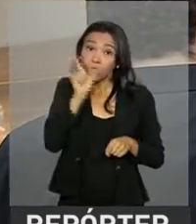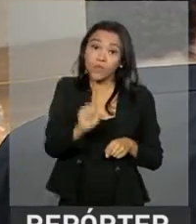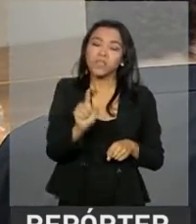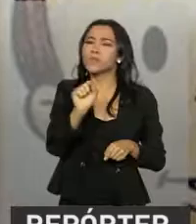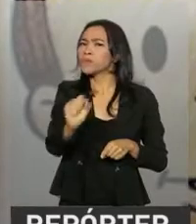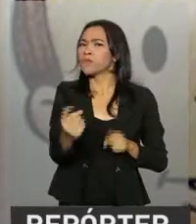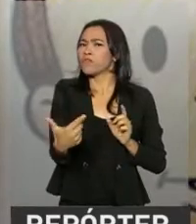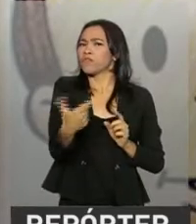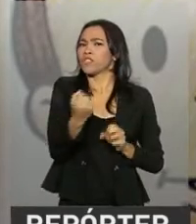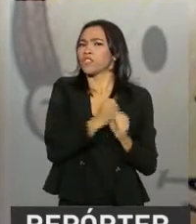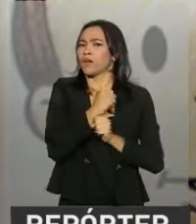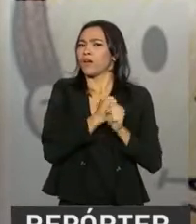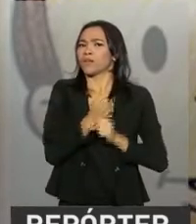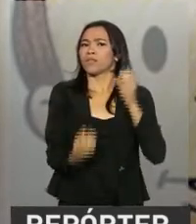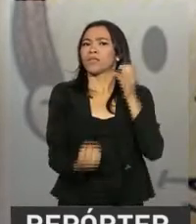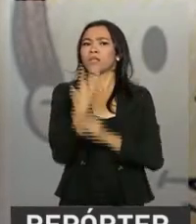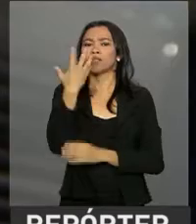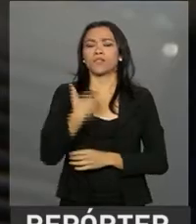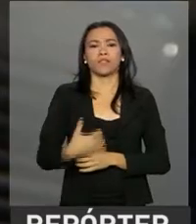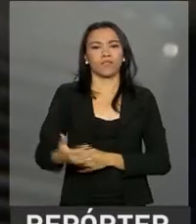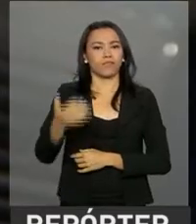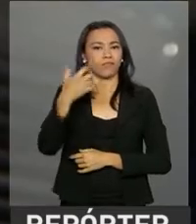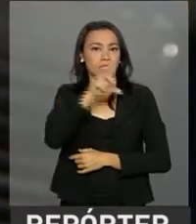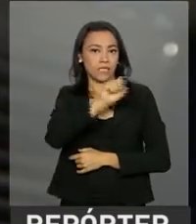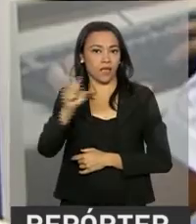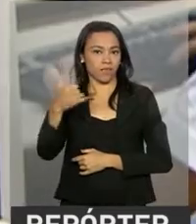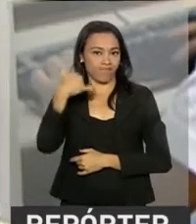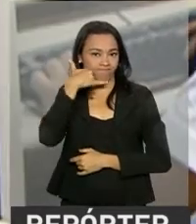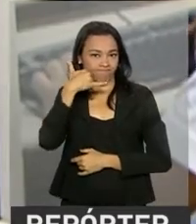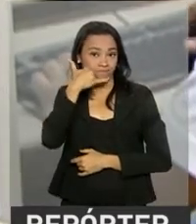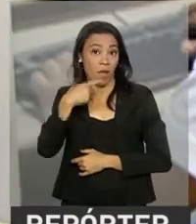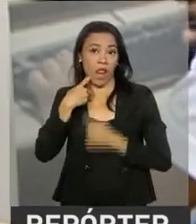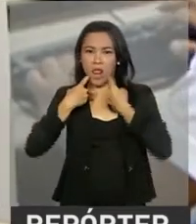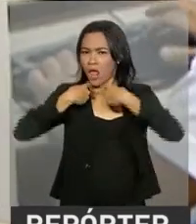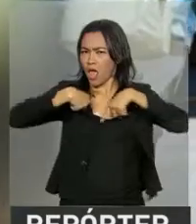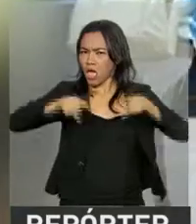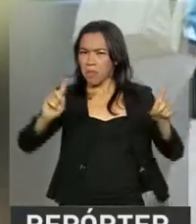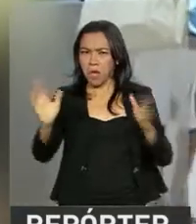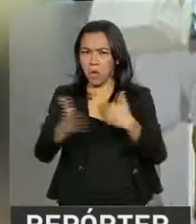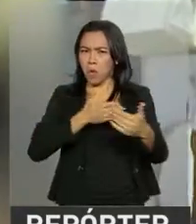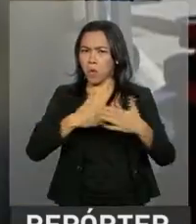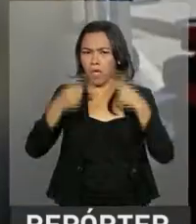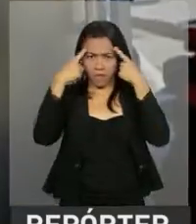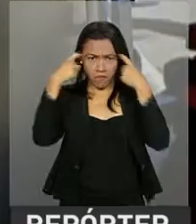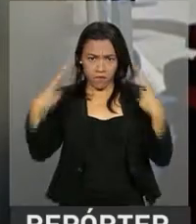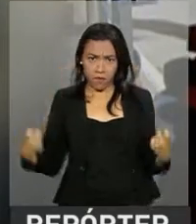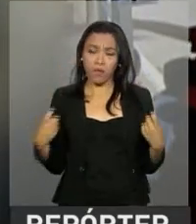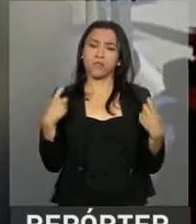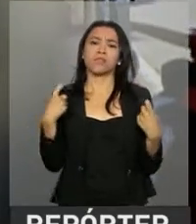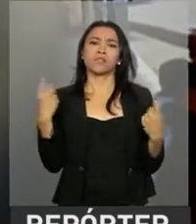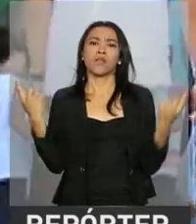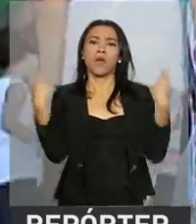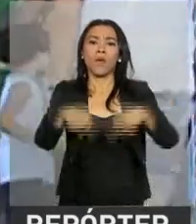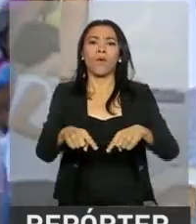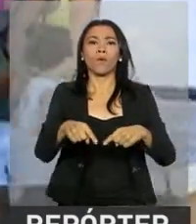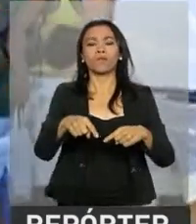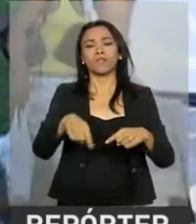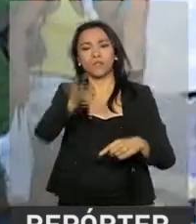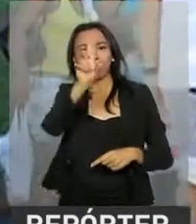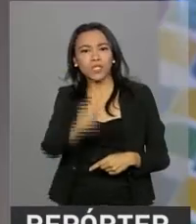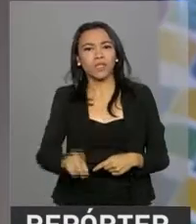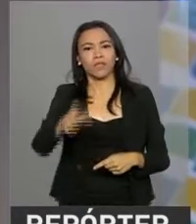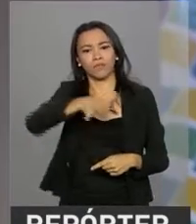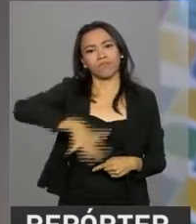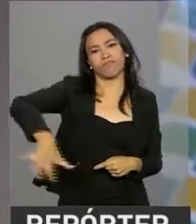25 anos foi a criação do disque 100 uma das Ferramentas disponíveis para denunciar qualquer forma de violação dos direitos de